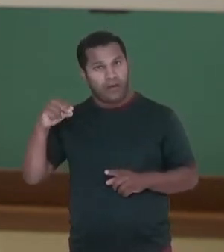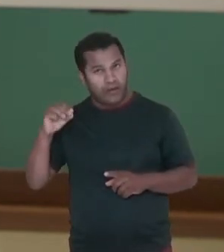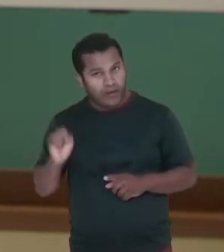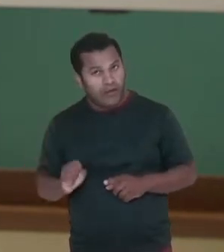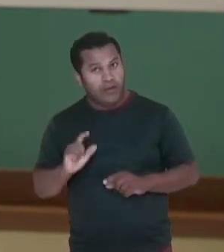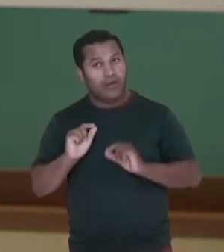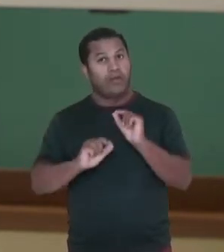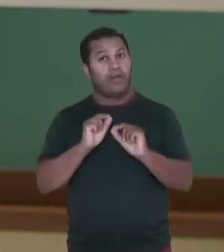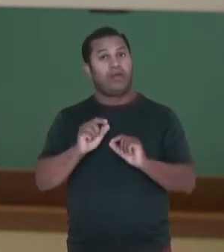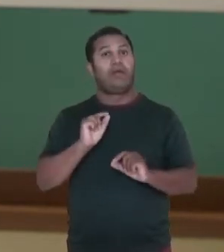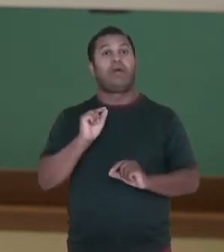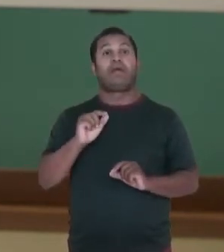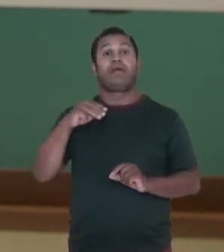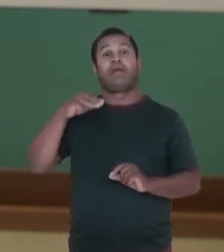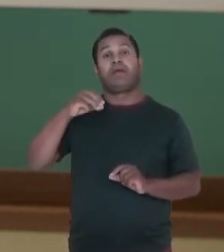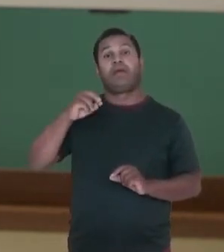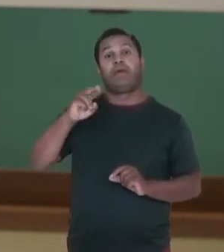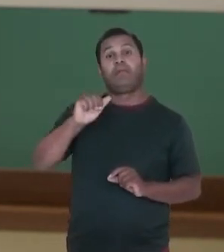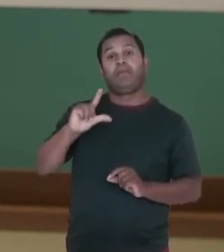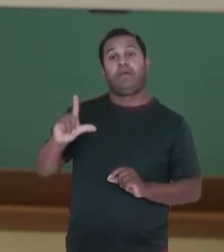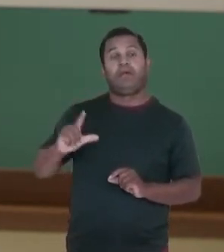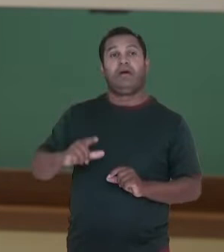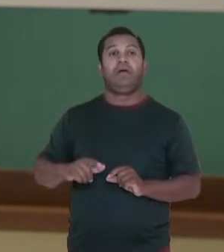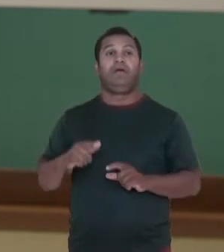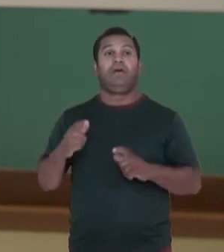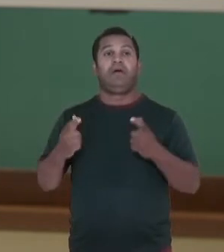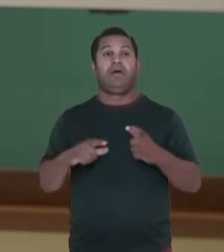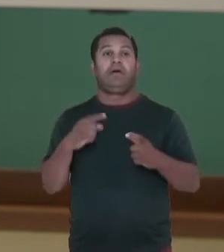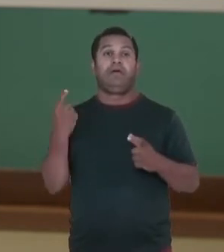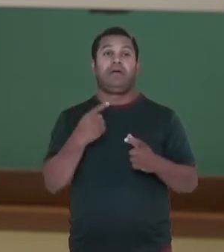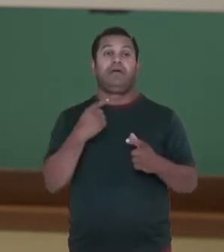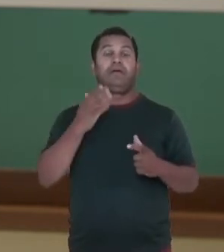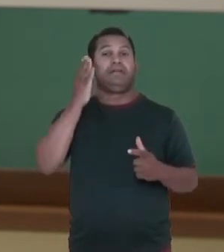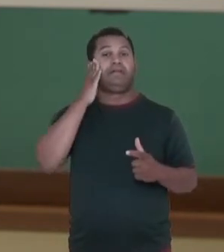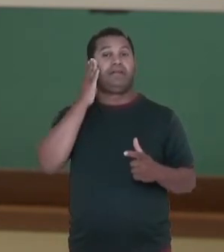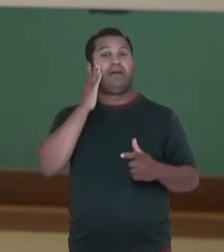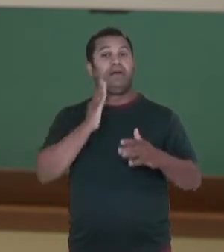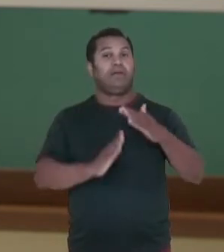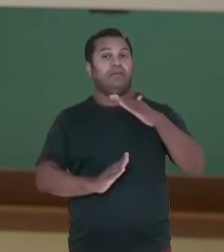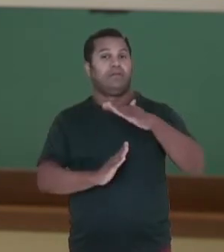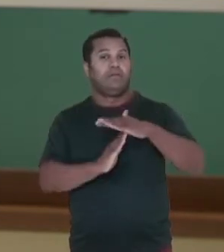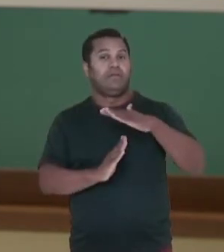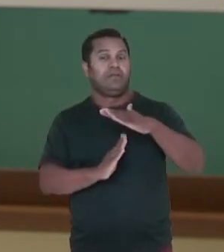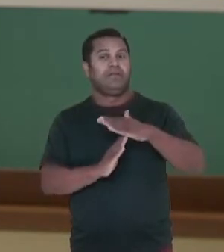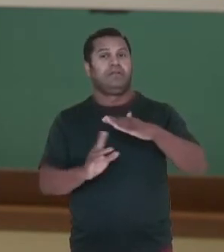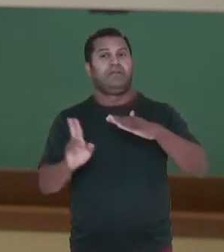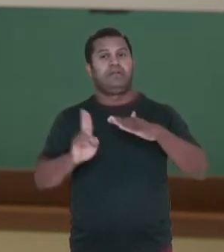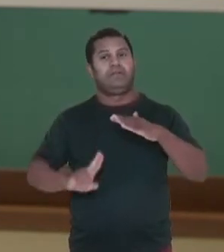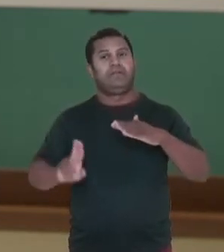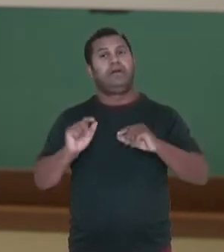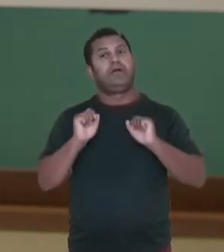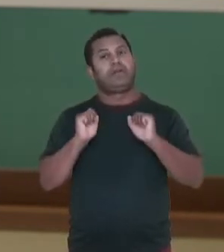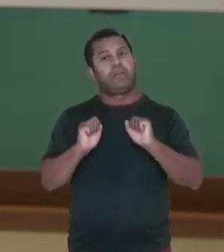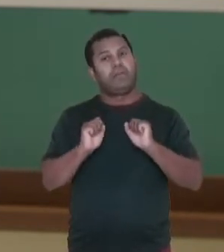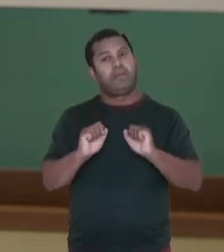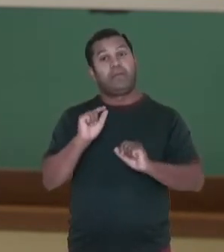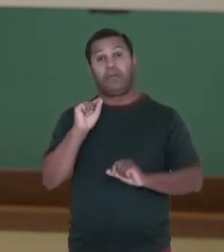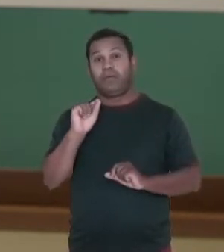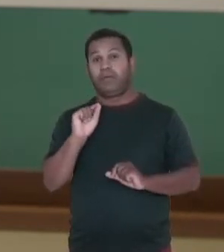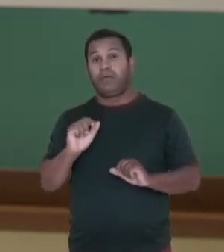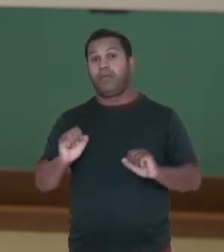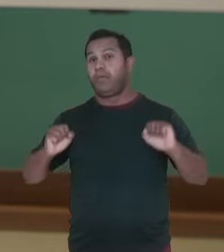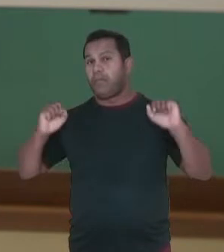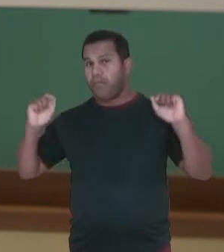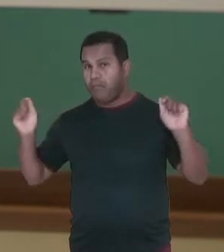para aquilo que eu considero ideal, né? Então, ela objetiva também facilitar esse enfrentamento das questões morais, né? Será